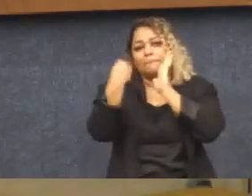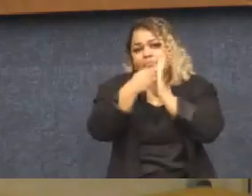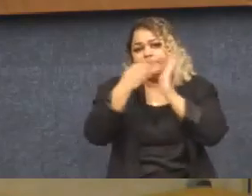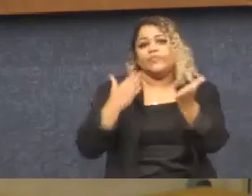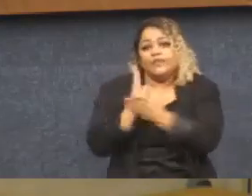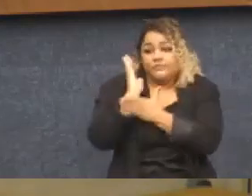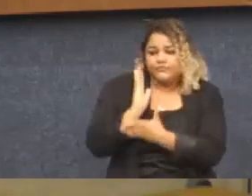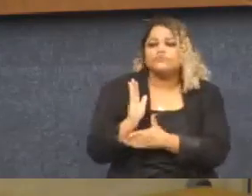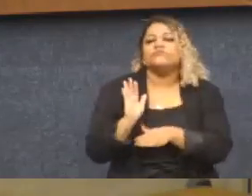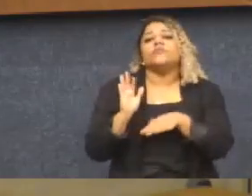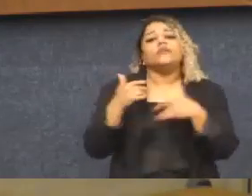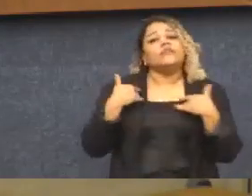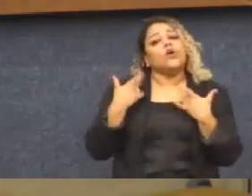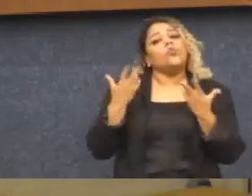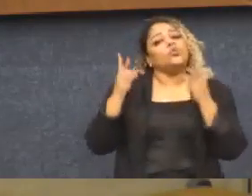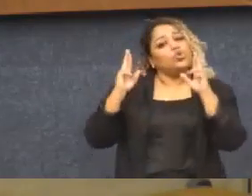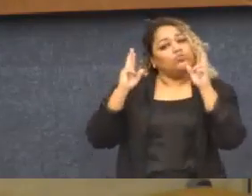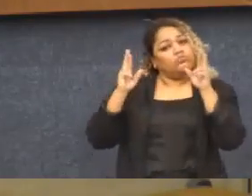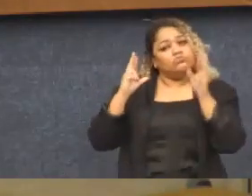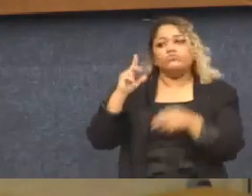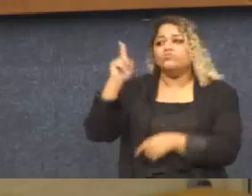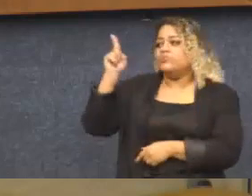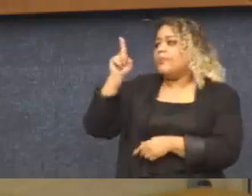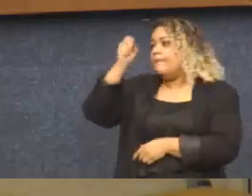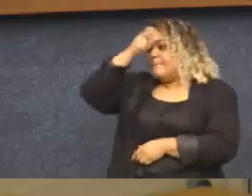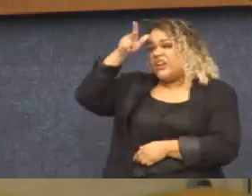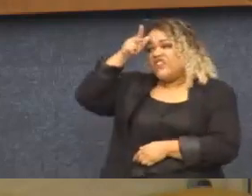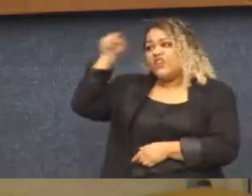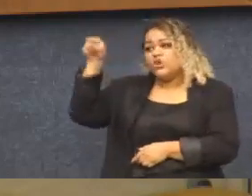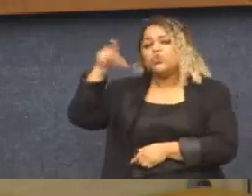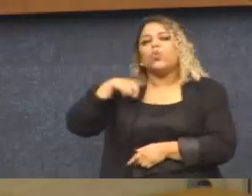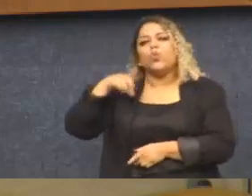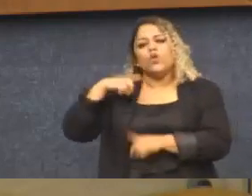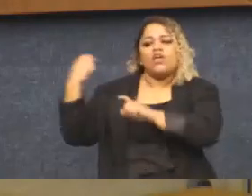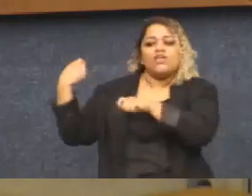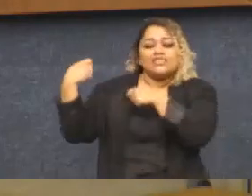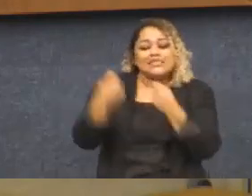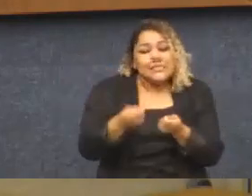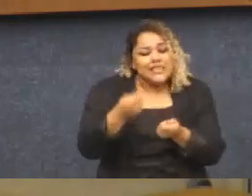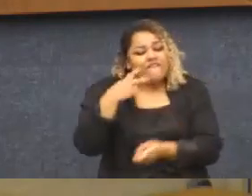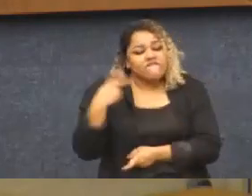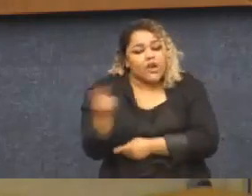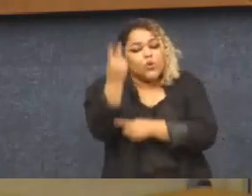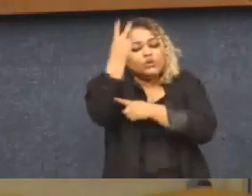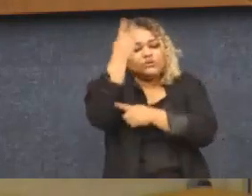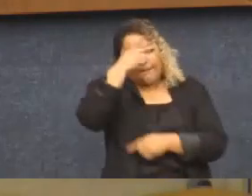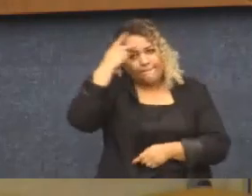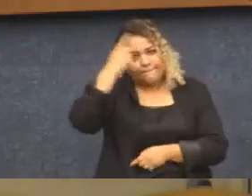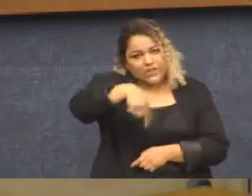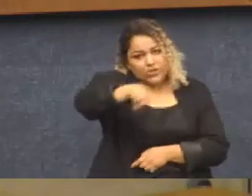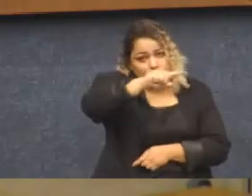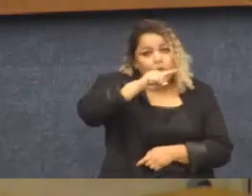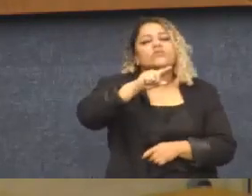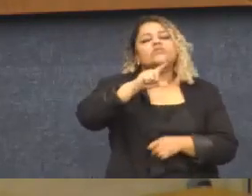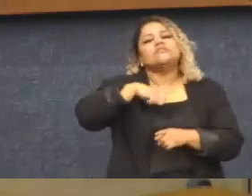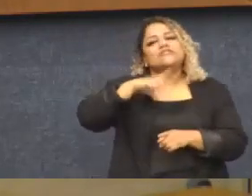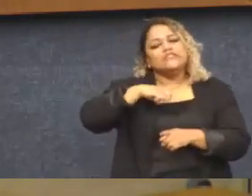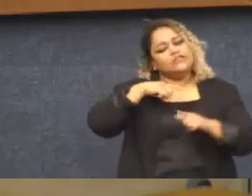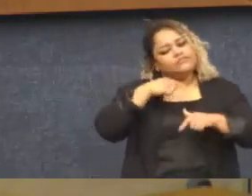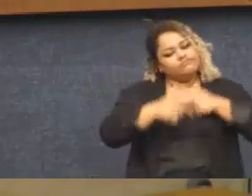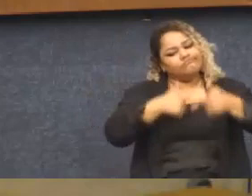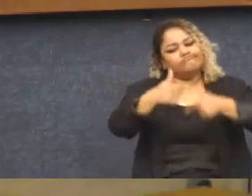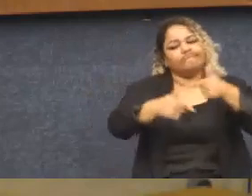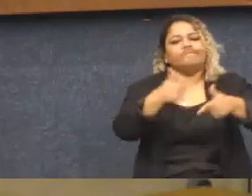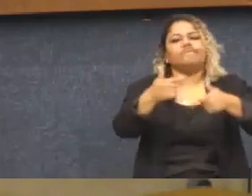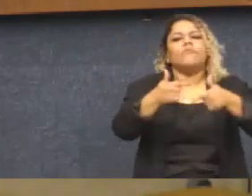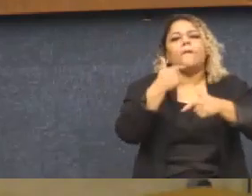prefeitura comece a dar mais valor para aquelas pessoas que de fato fazem a cidade andar e não